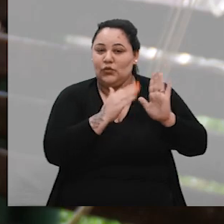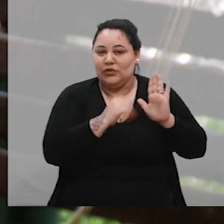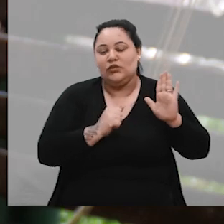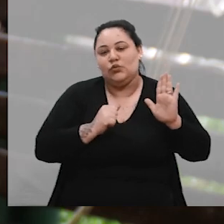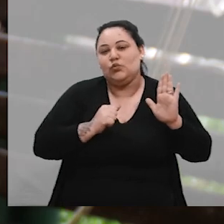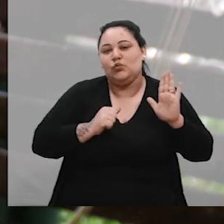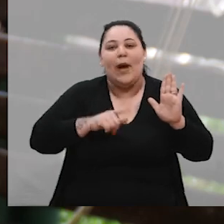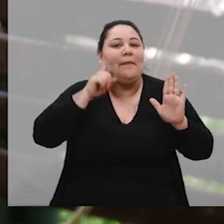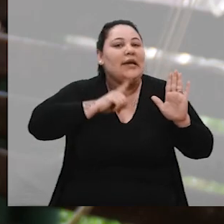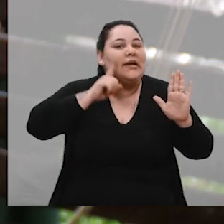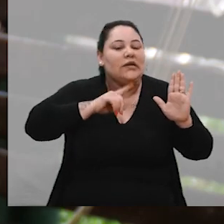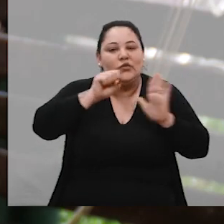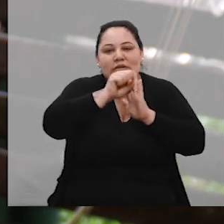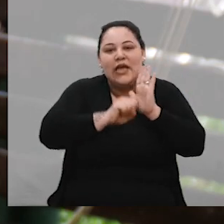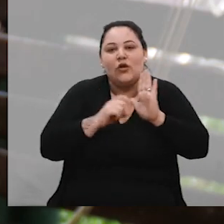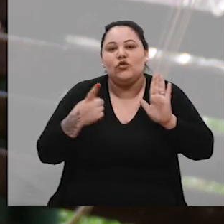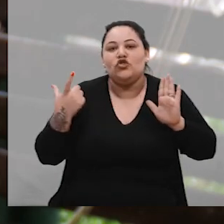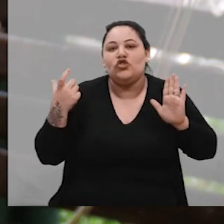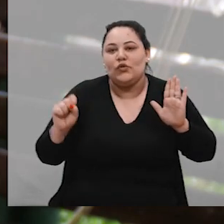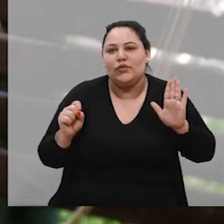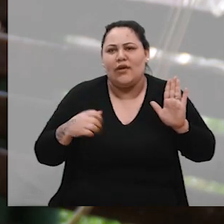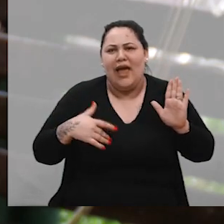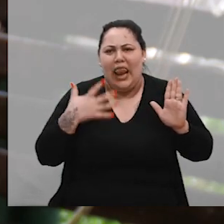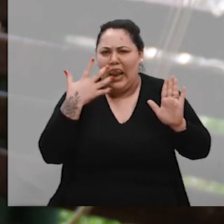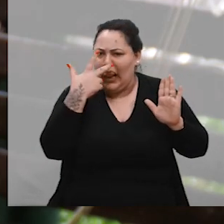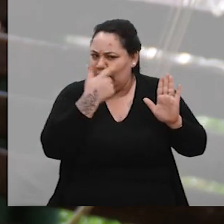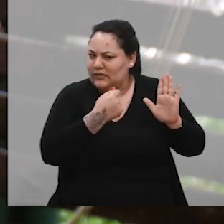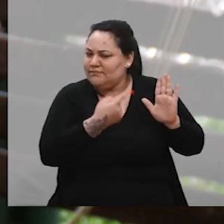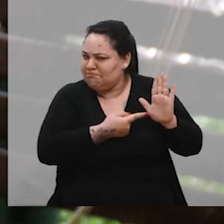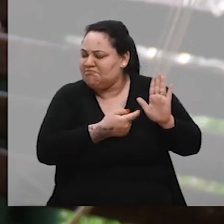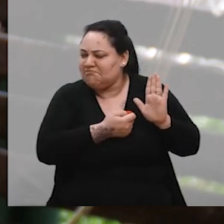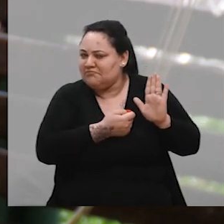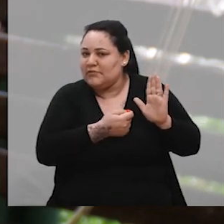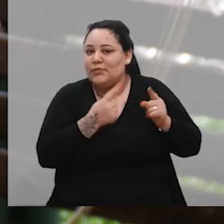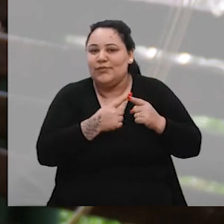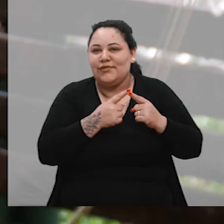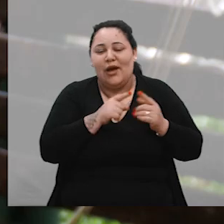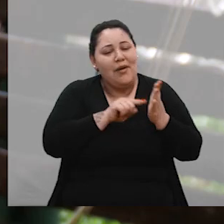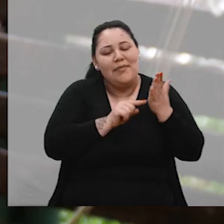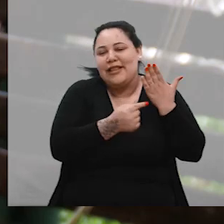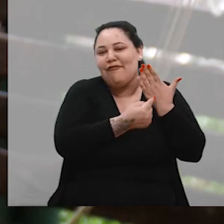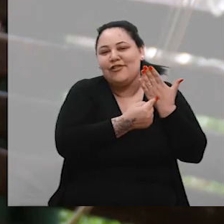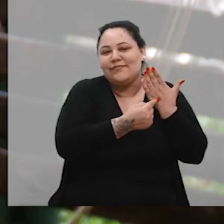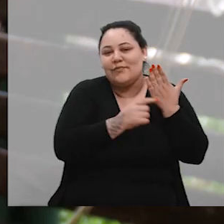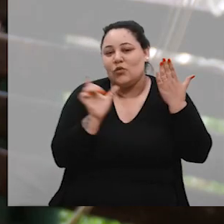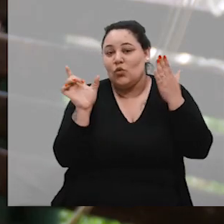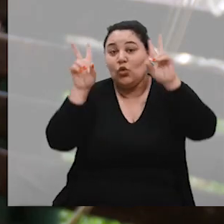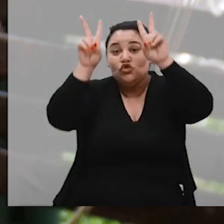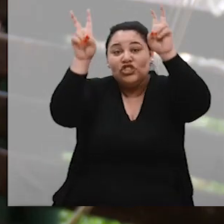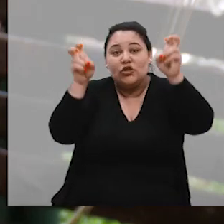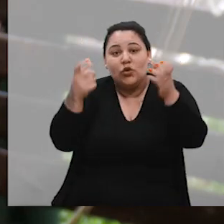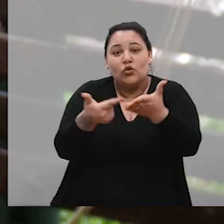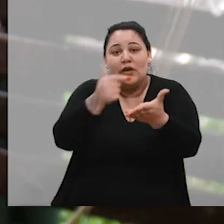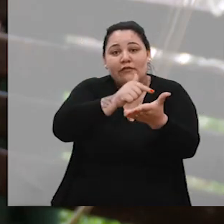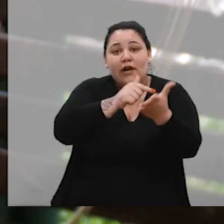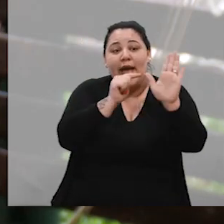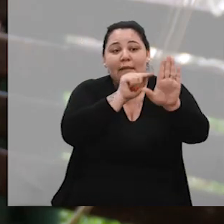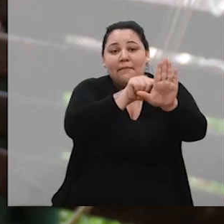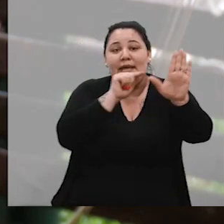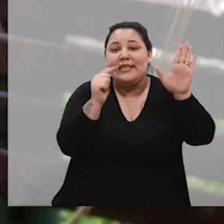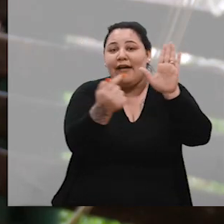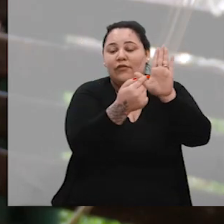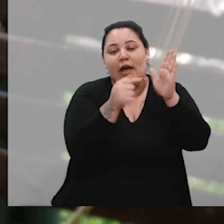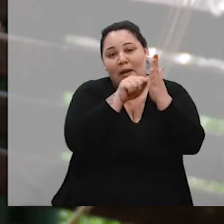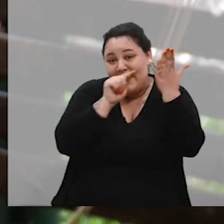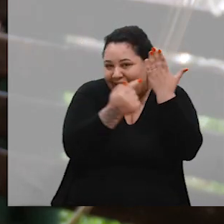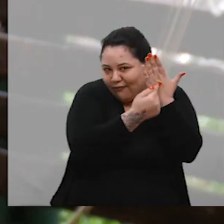século XVIII, que é linda, né, excelente, porque é uma metáfora, né, o se aprontar para sair é criar coragem de